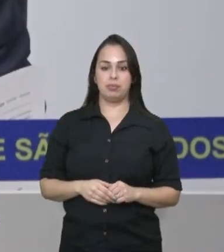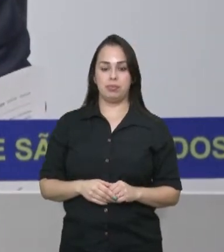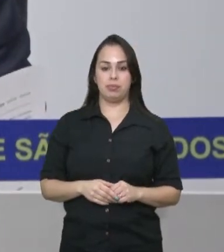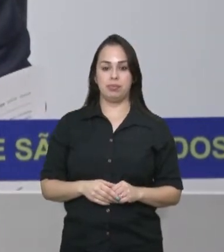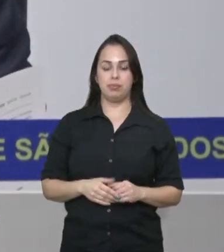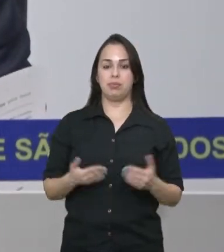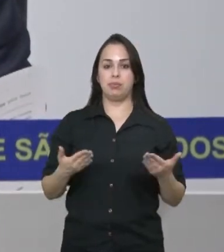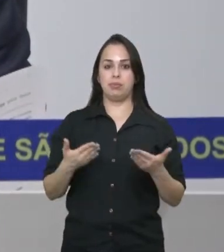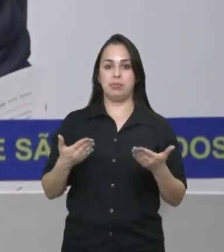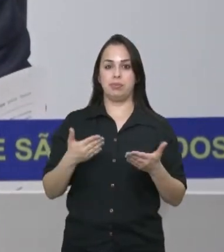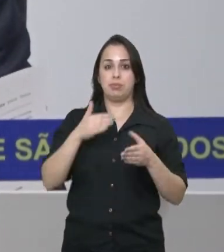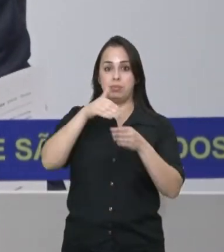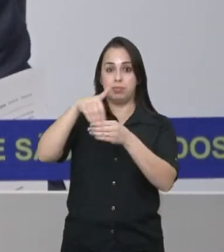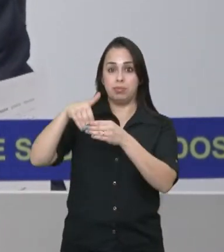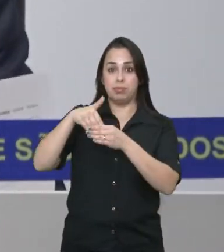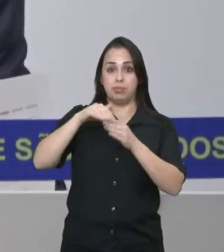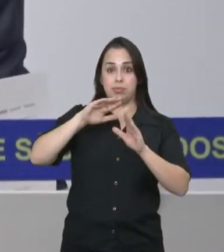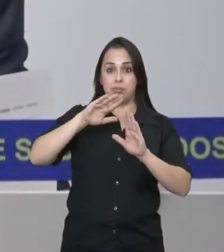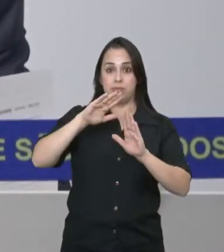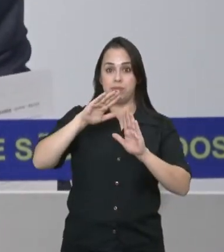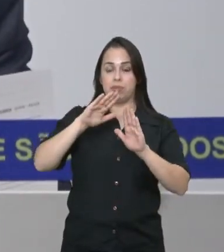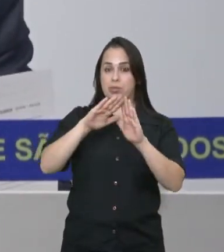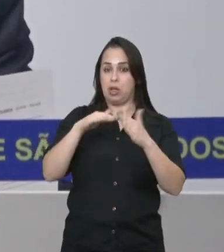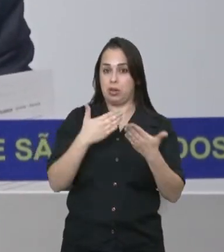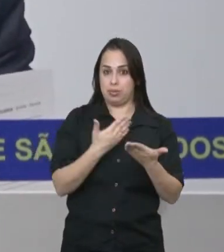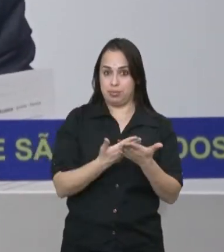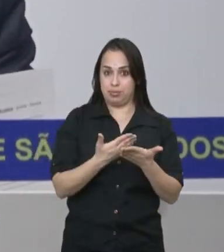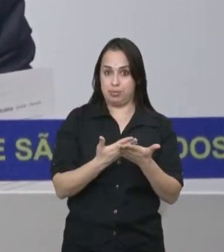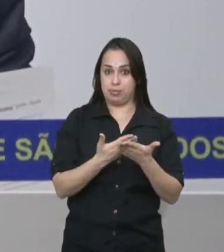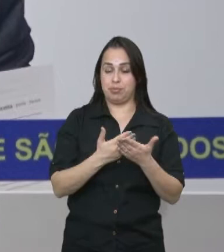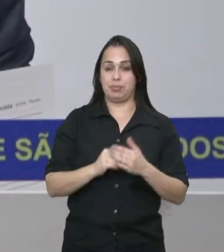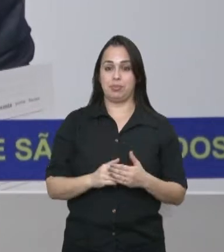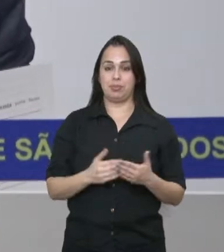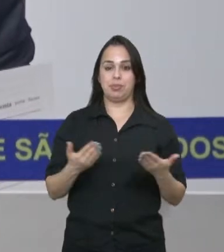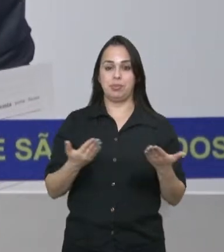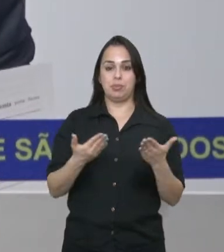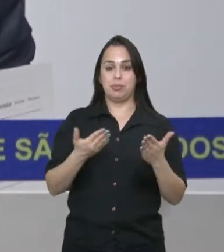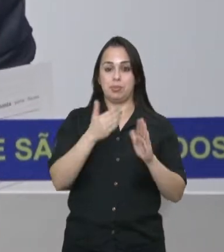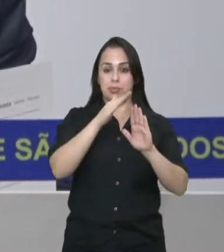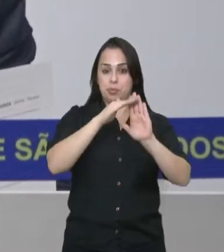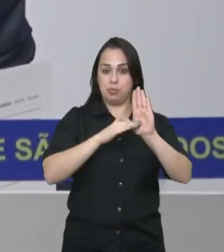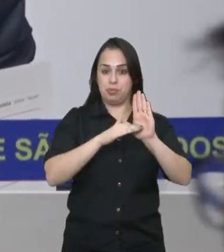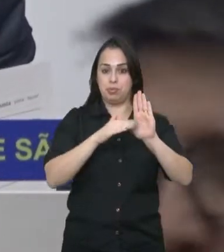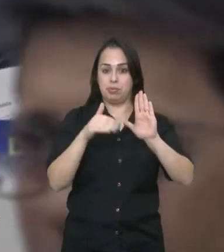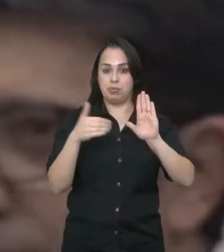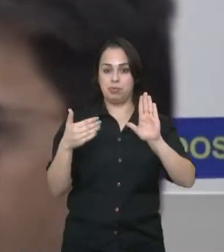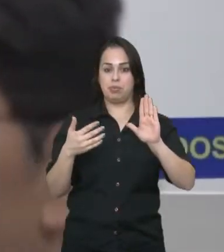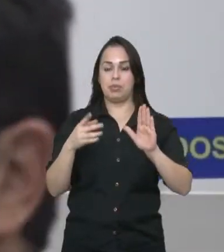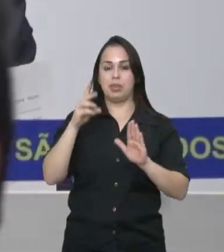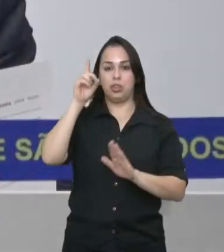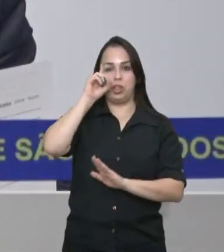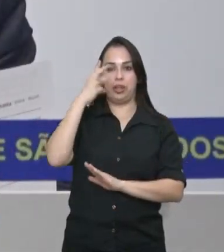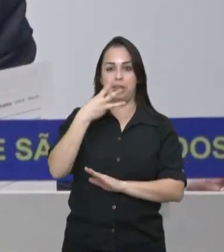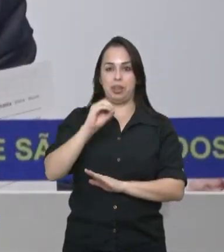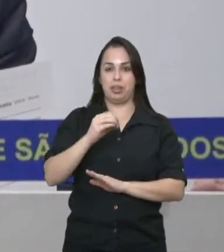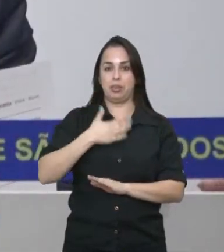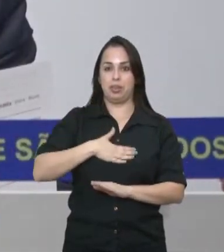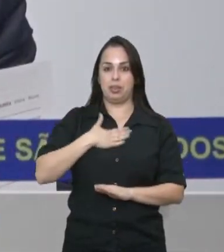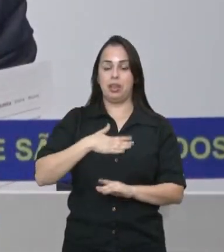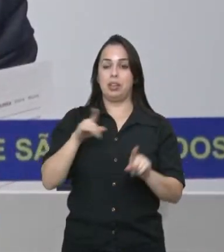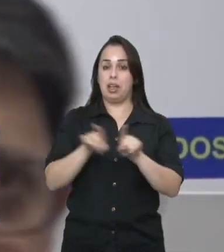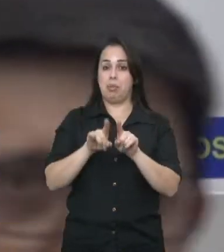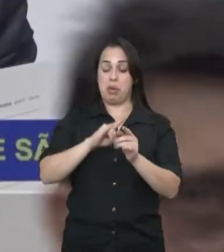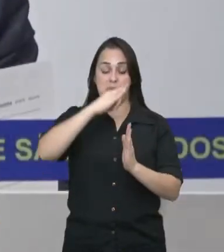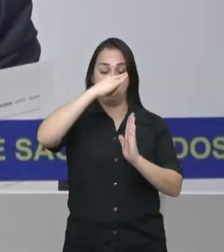Em votação, os requerimentos constantes da pauta da sessão de hoje, 30 de agosto de 2022, bem como os documentos inseridos